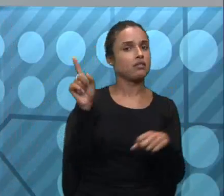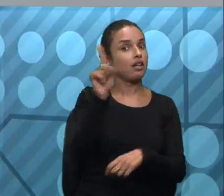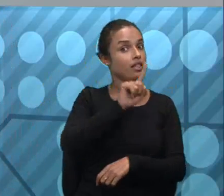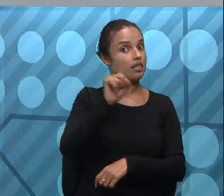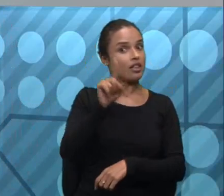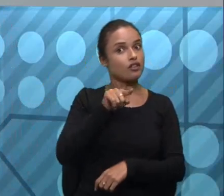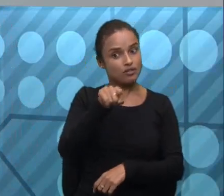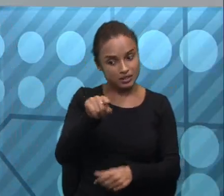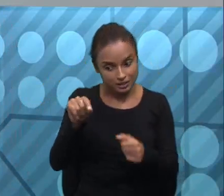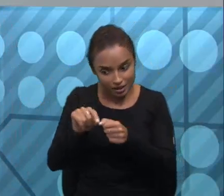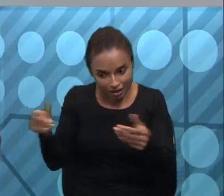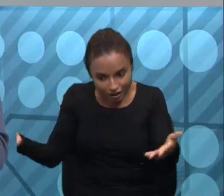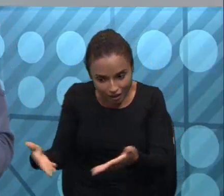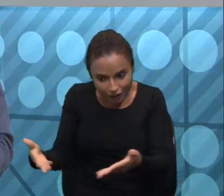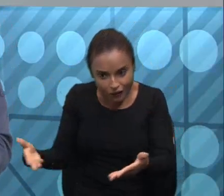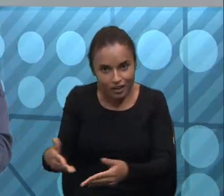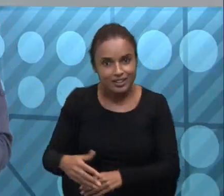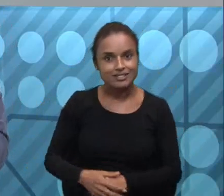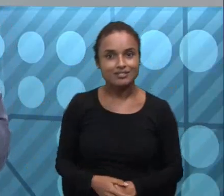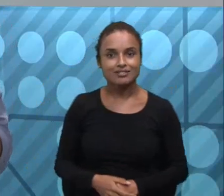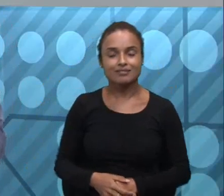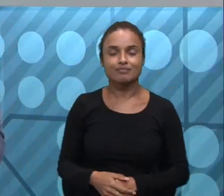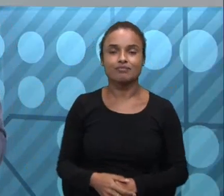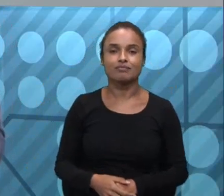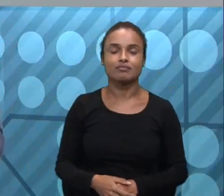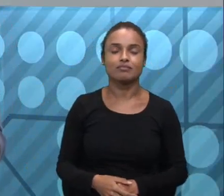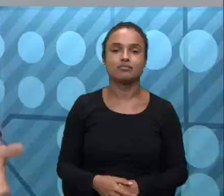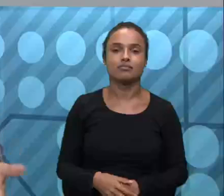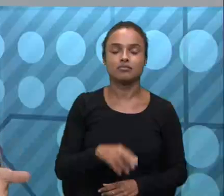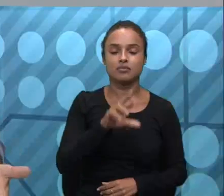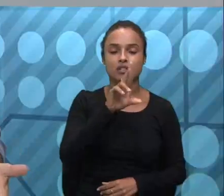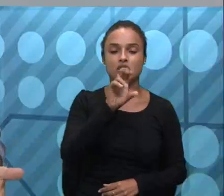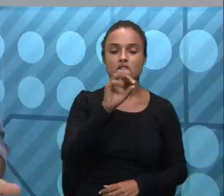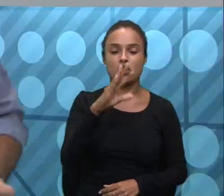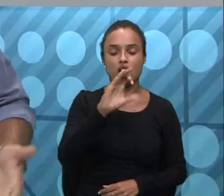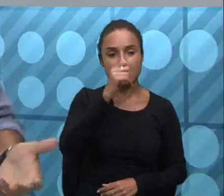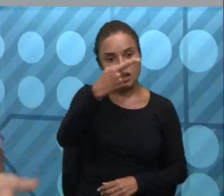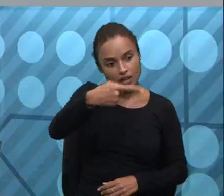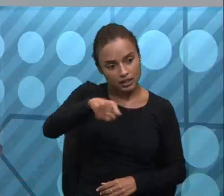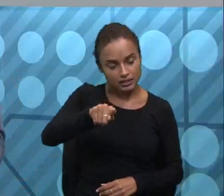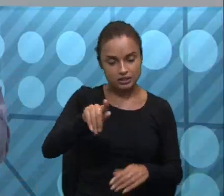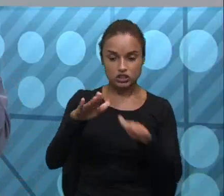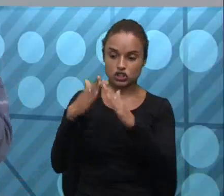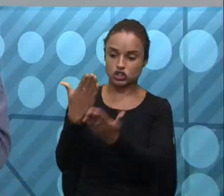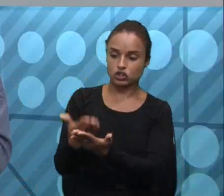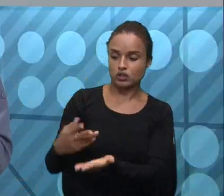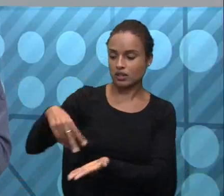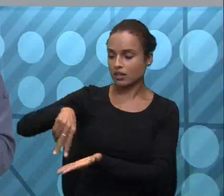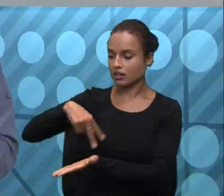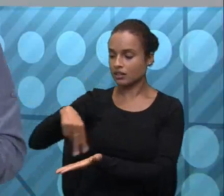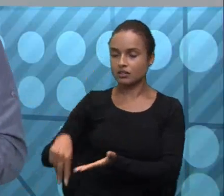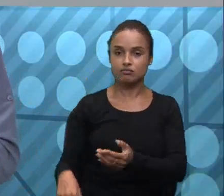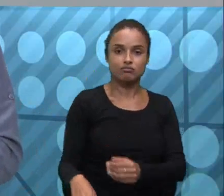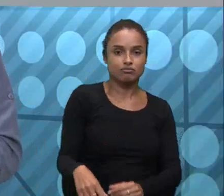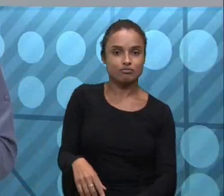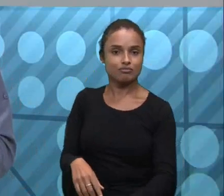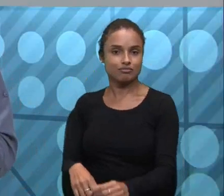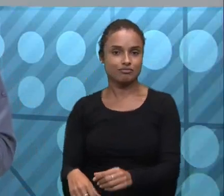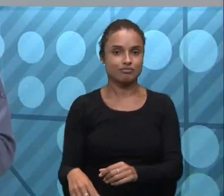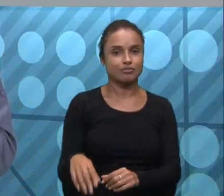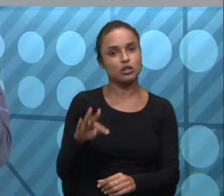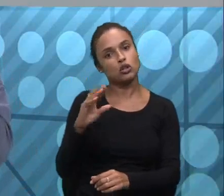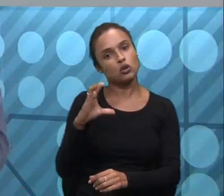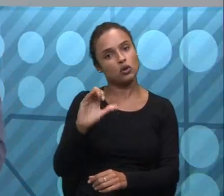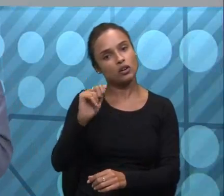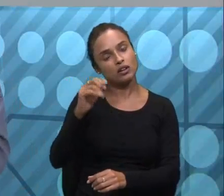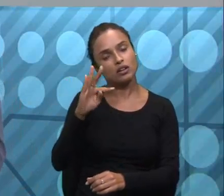o que vocês estão fazendo agora. Polo de Palmas, rotação na dança na escola. Por que não? Tá certo aí o Polo de Tocantins,